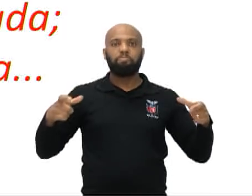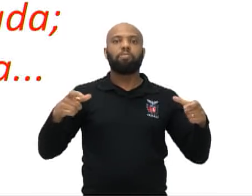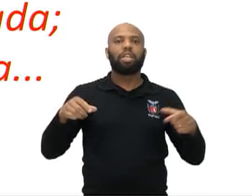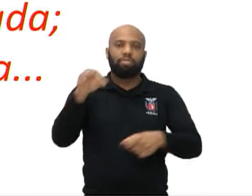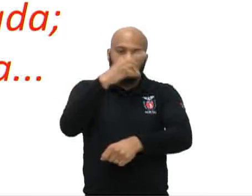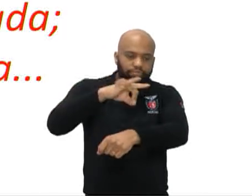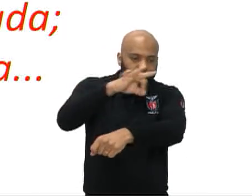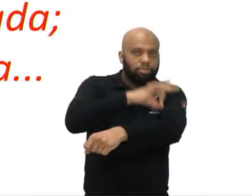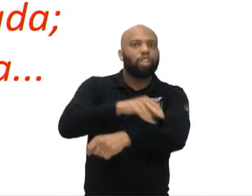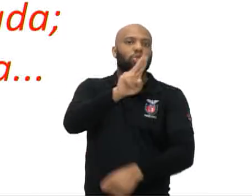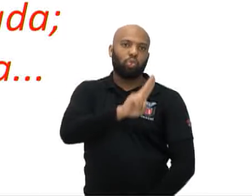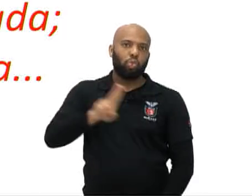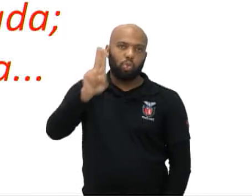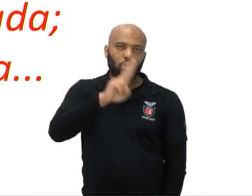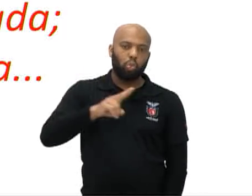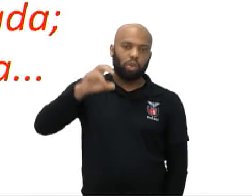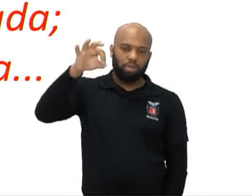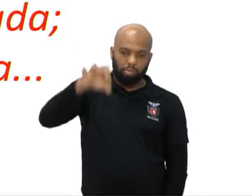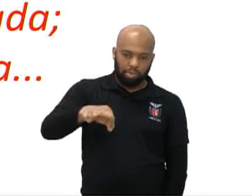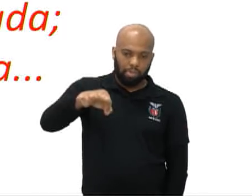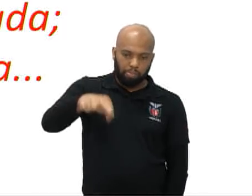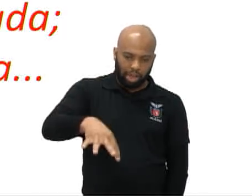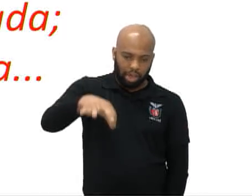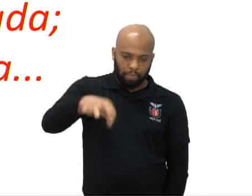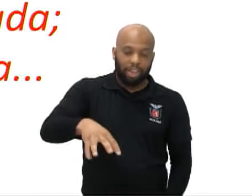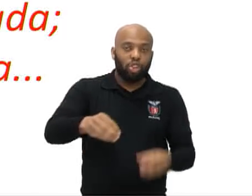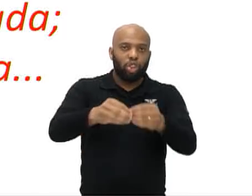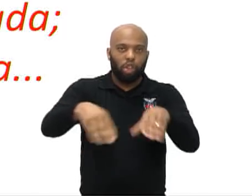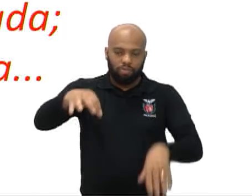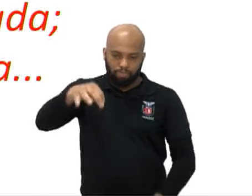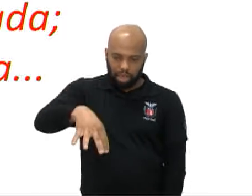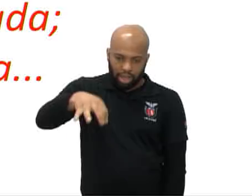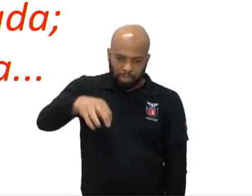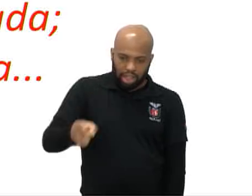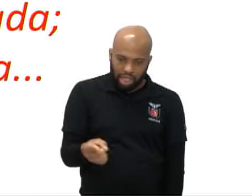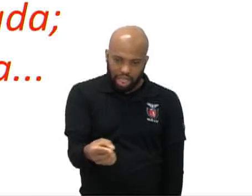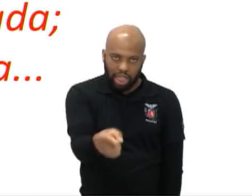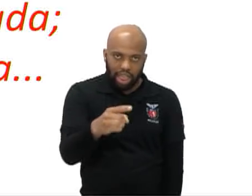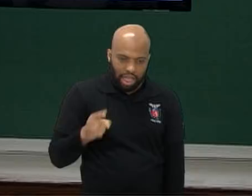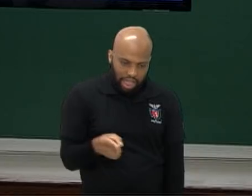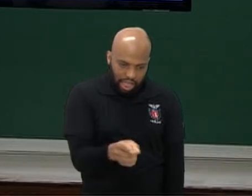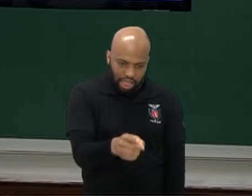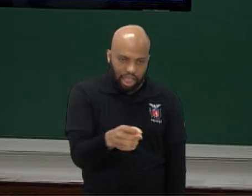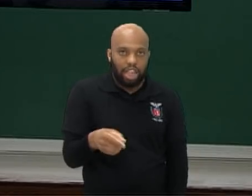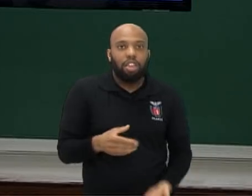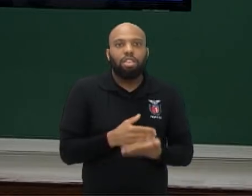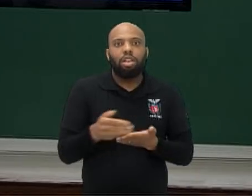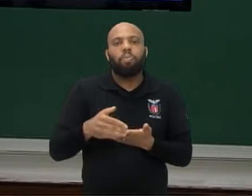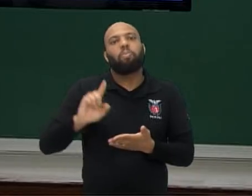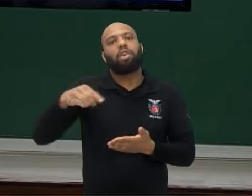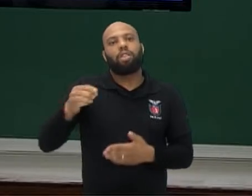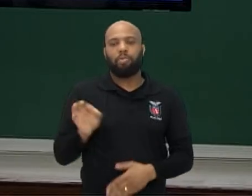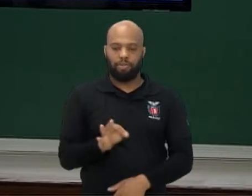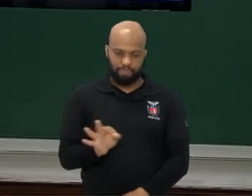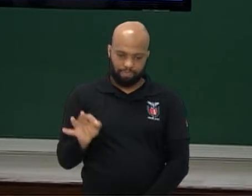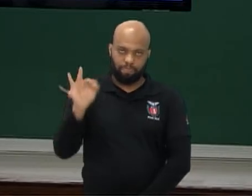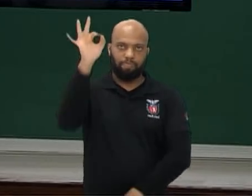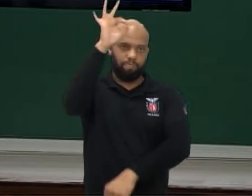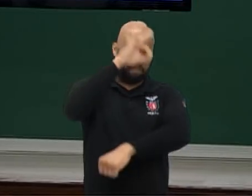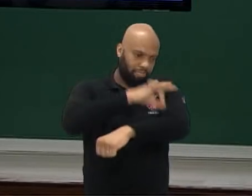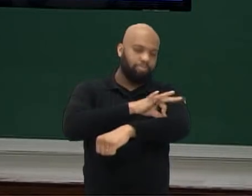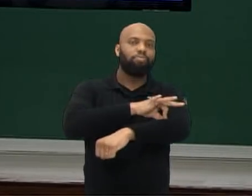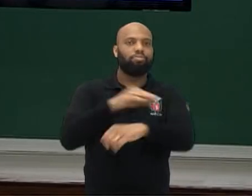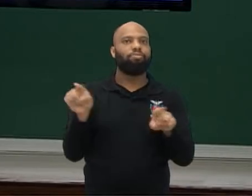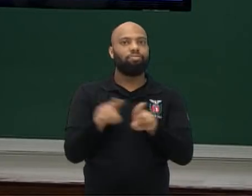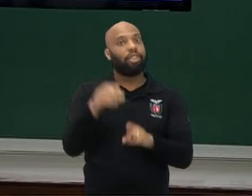de mosquitos acaba colocando seus ovinhos e as suas larvas têm uma fase de vida inicial na água. Então,